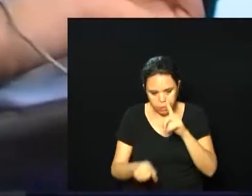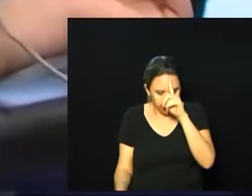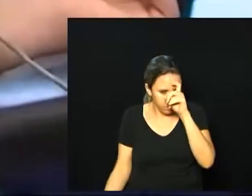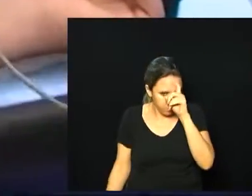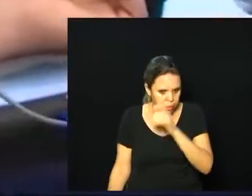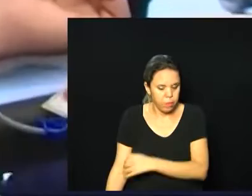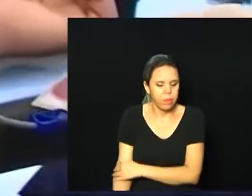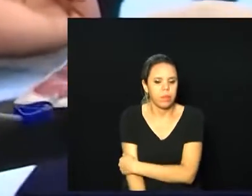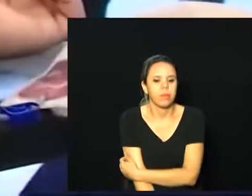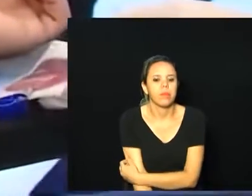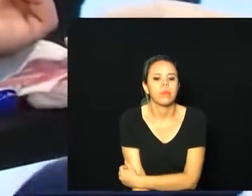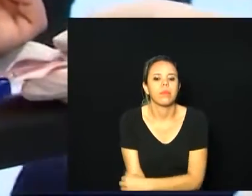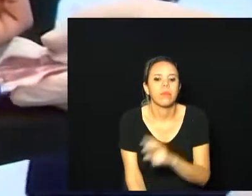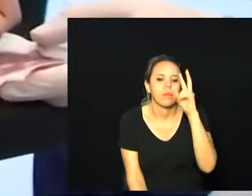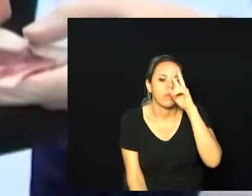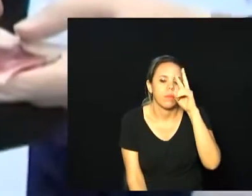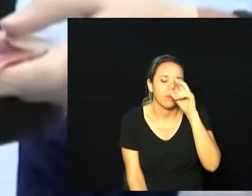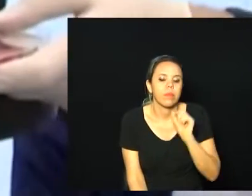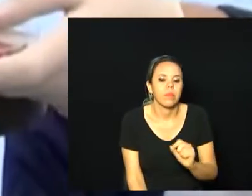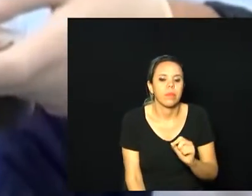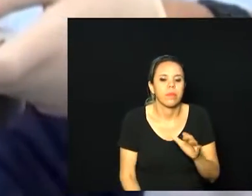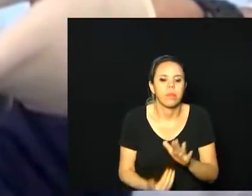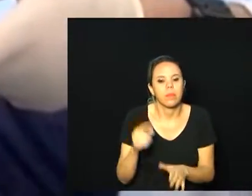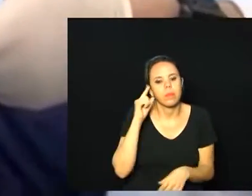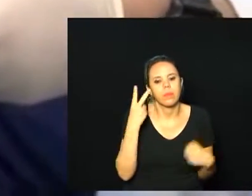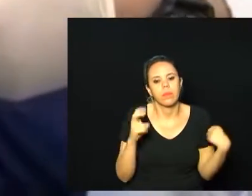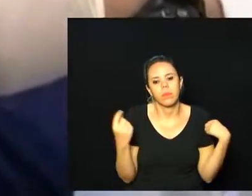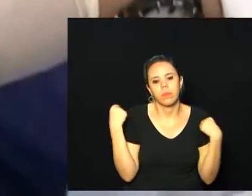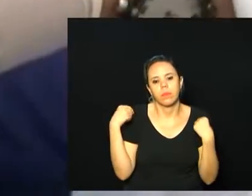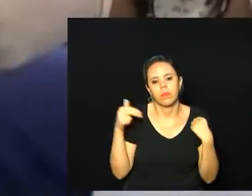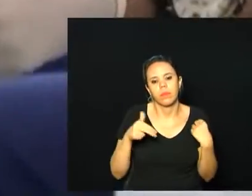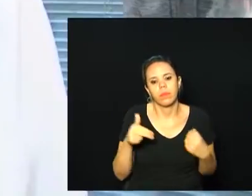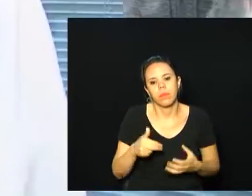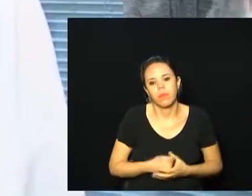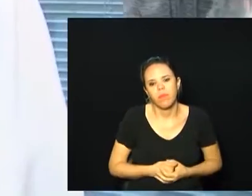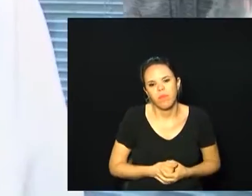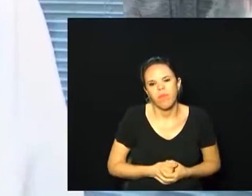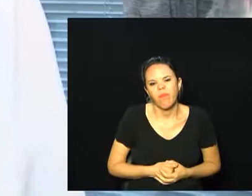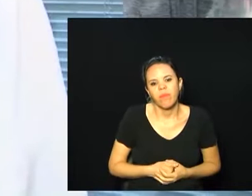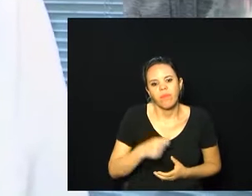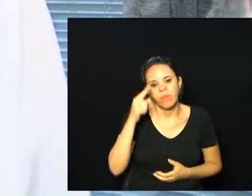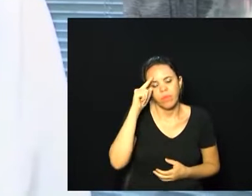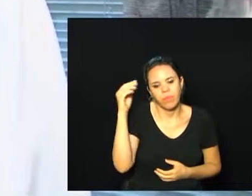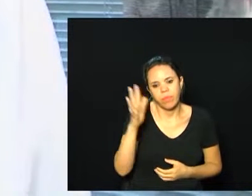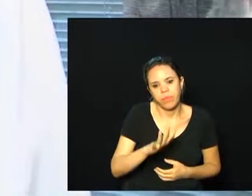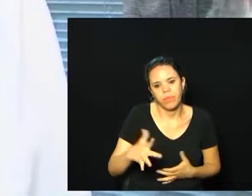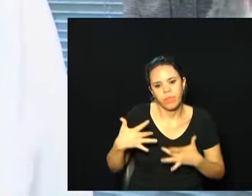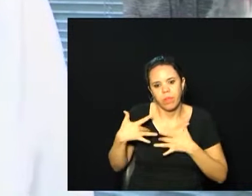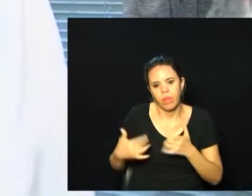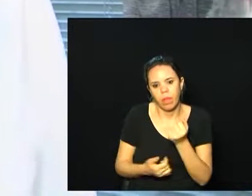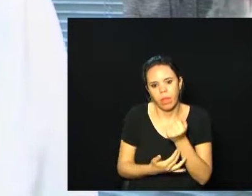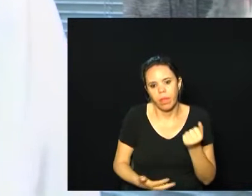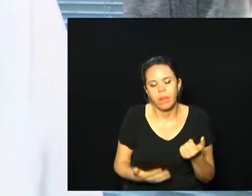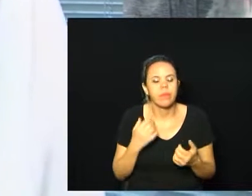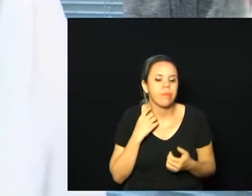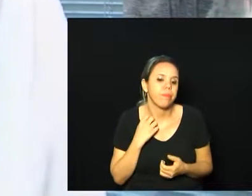hospitais. Lembrando, né, doutor Bruno, que no último dia 25 de novembro foi o Dia Nacional do Doador de Sangue, né?